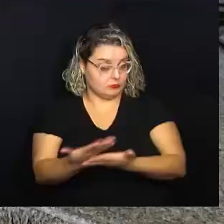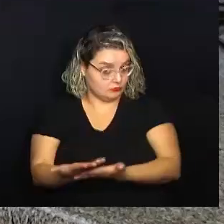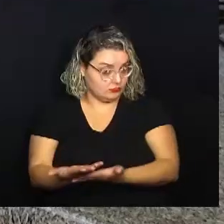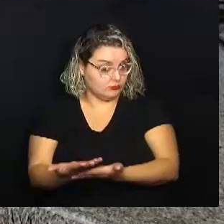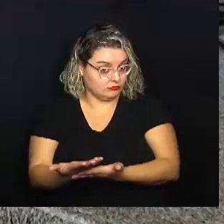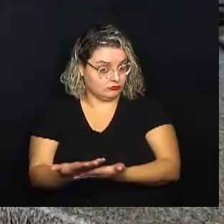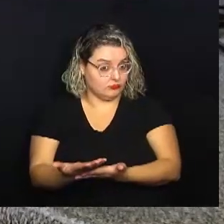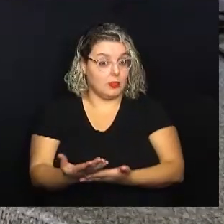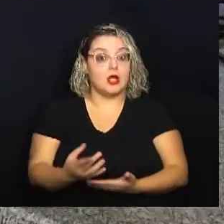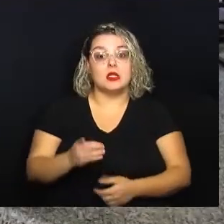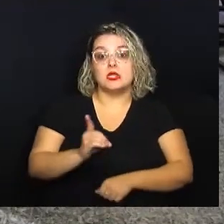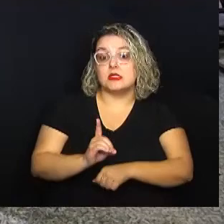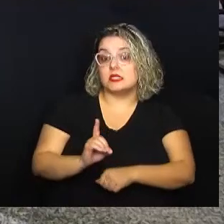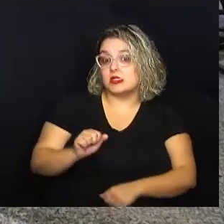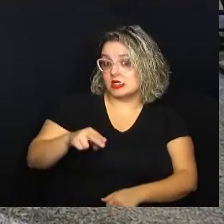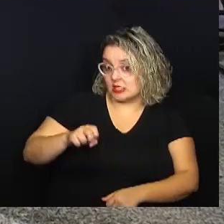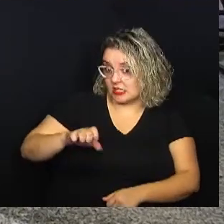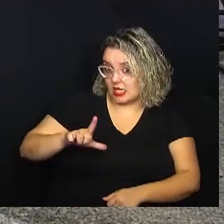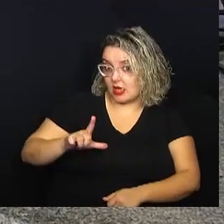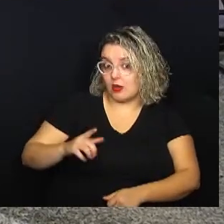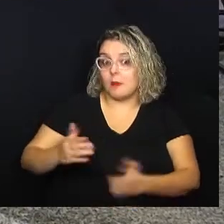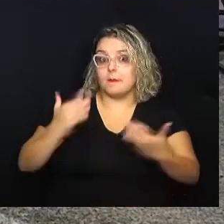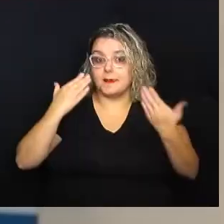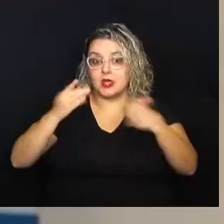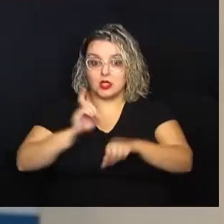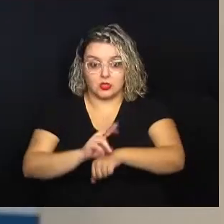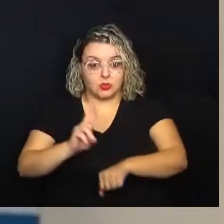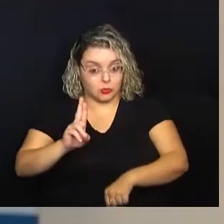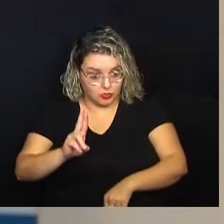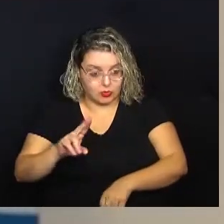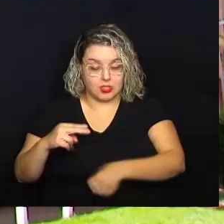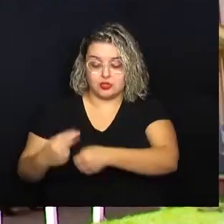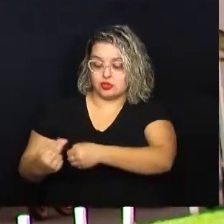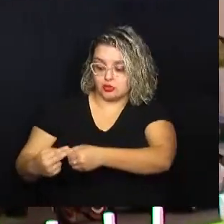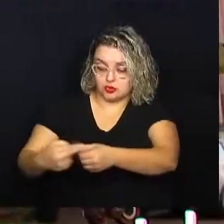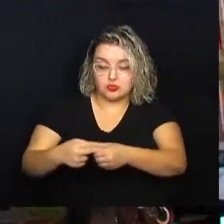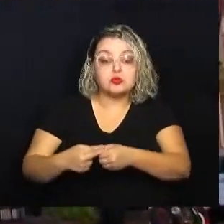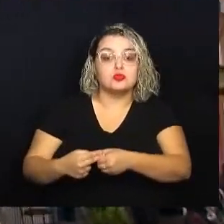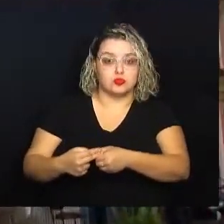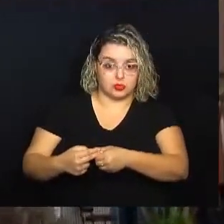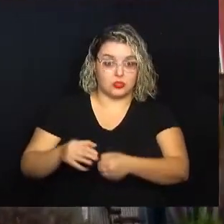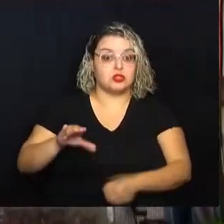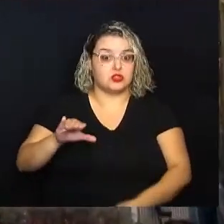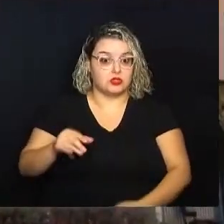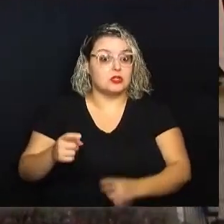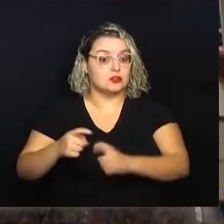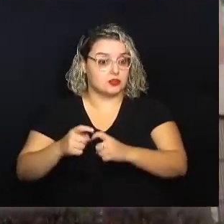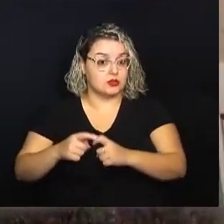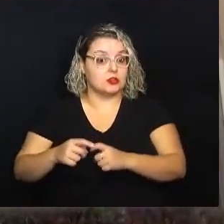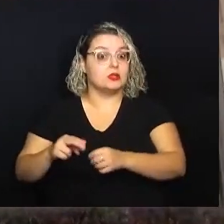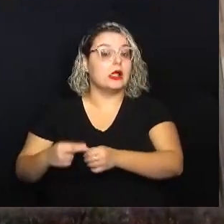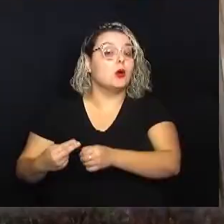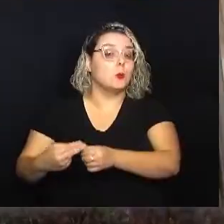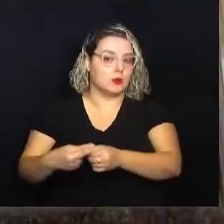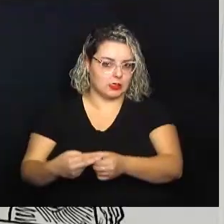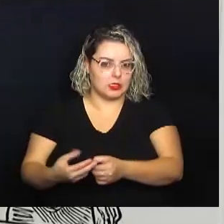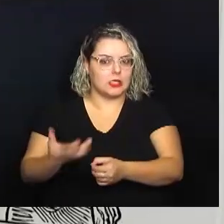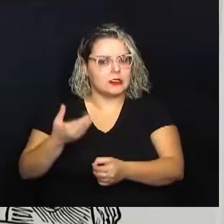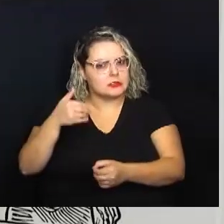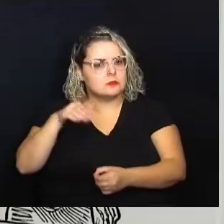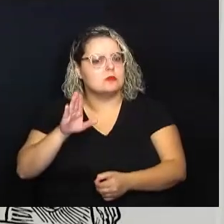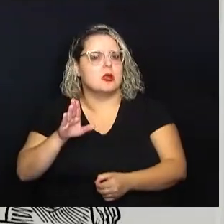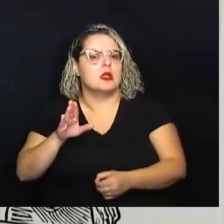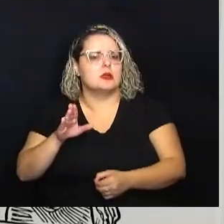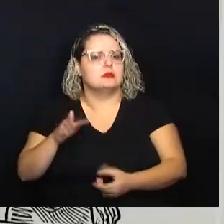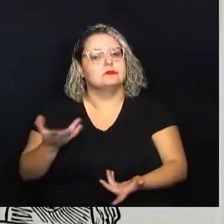paciente. Mas Daniel, psicólogo e aluno de doutorado em clínica médica da Faculdade de Ciências Médicas da Unicamp,